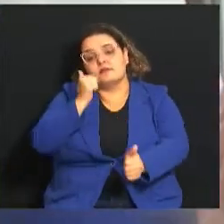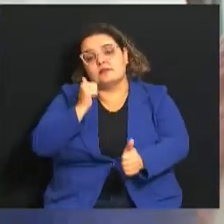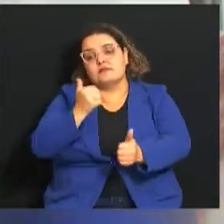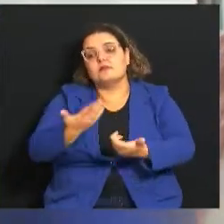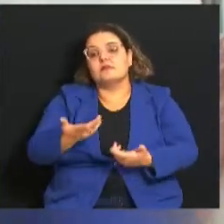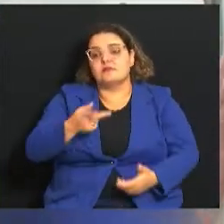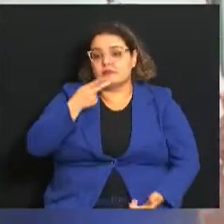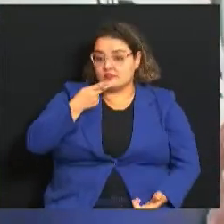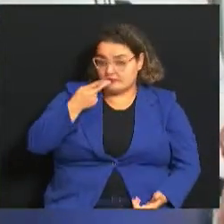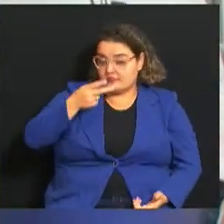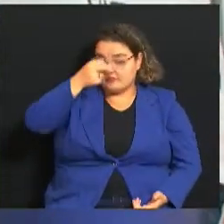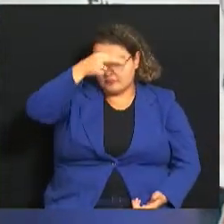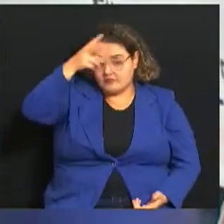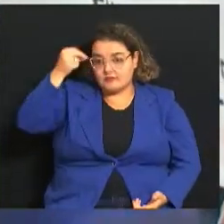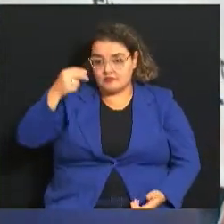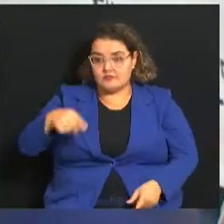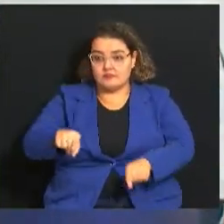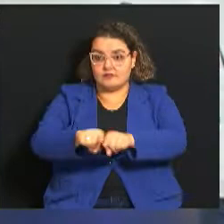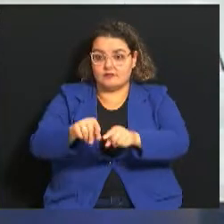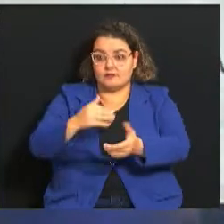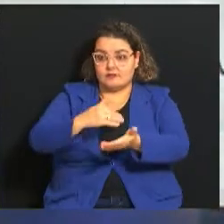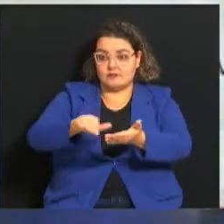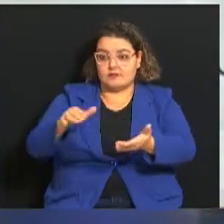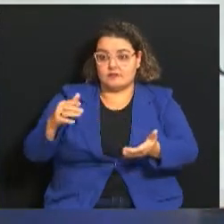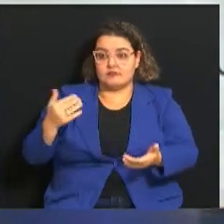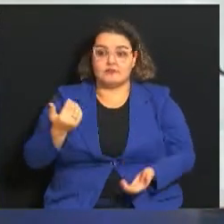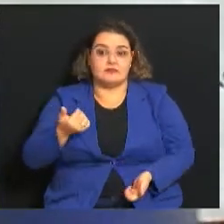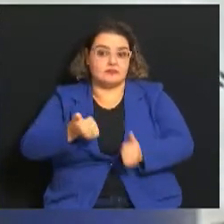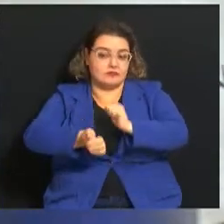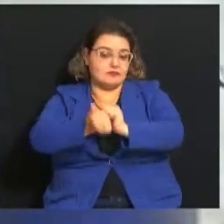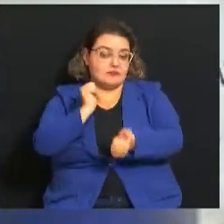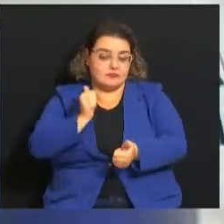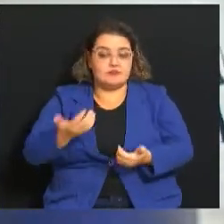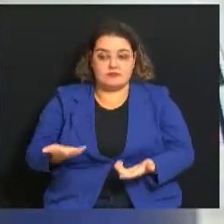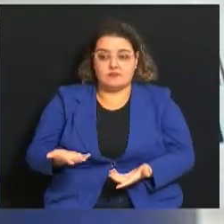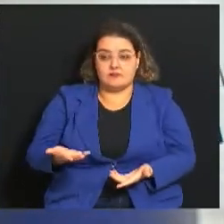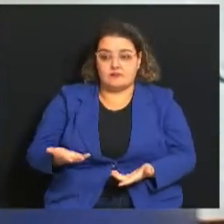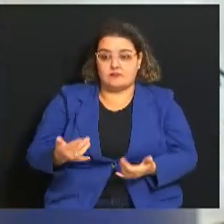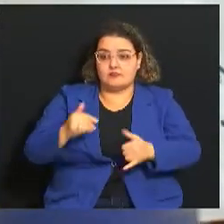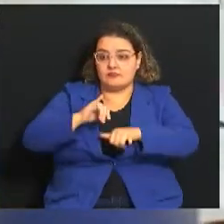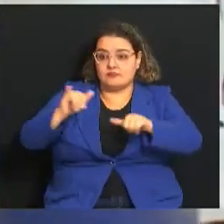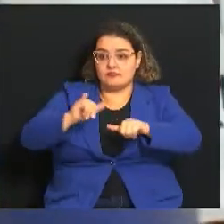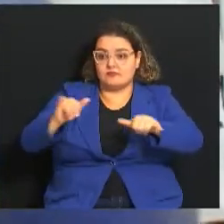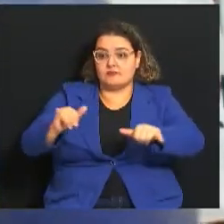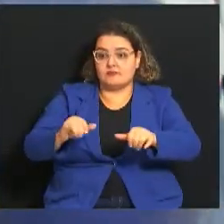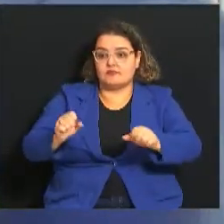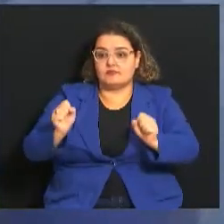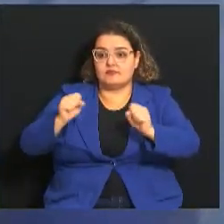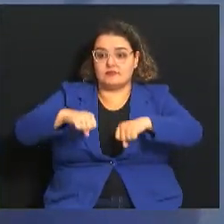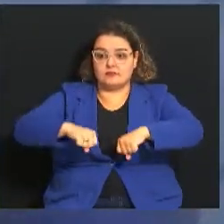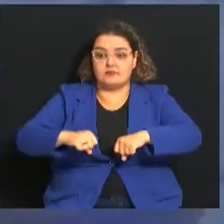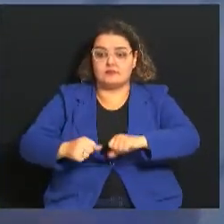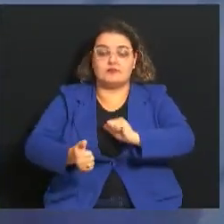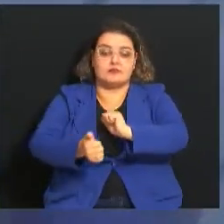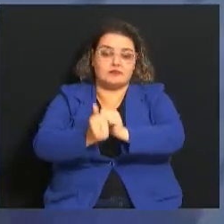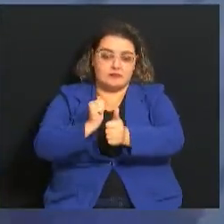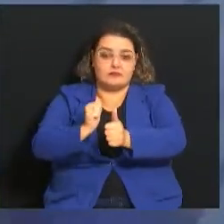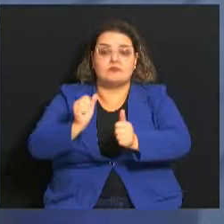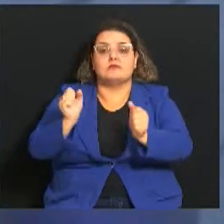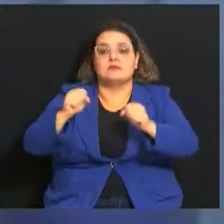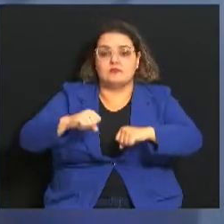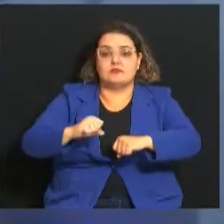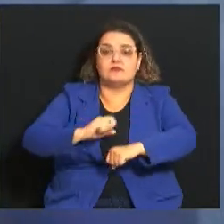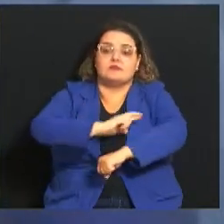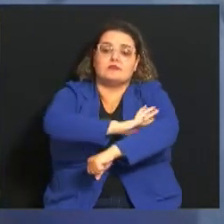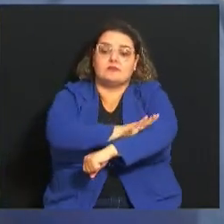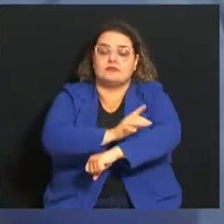prefeito e o secretário de esportes, né? Criando, inclusive, uma campanha sim, racismo não. Pois é, a Câmara Municipal já